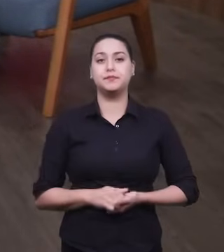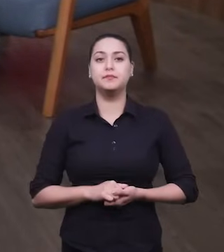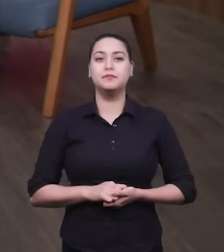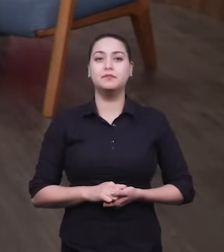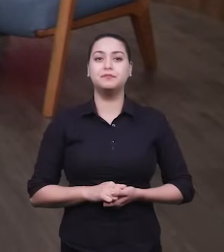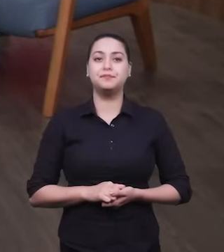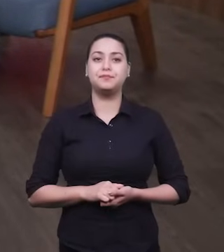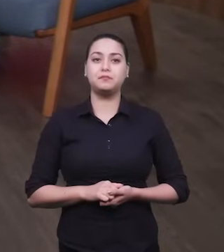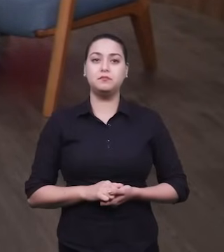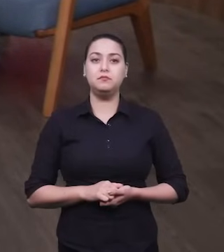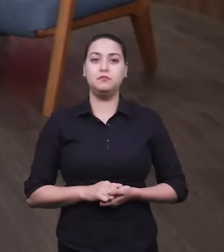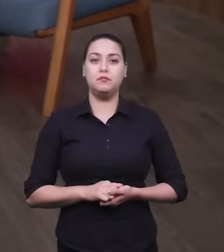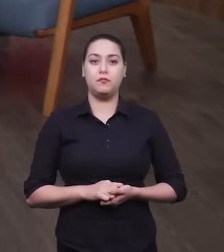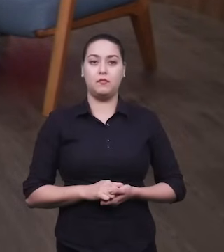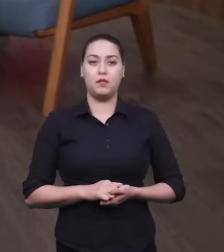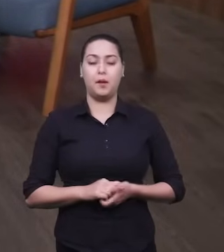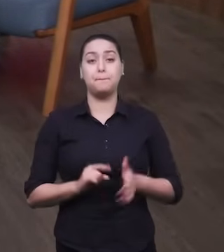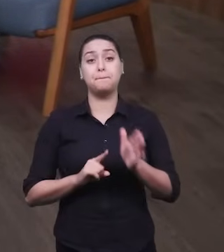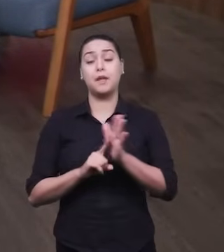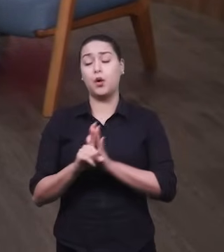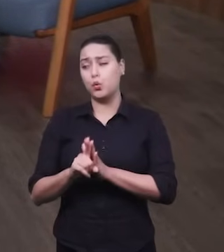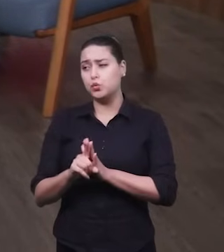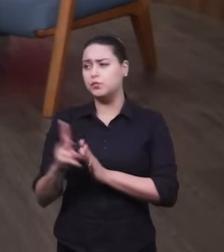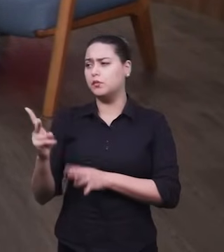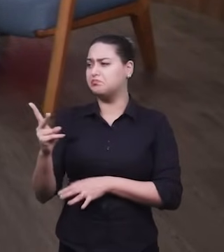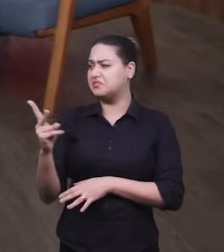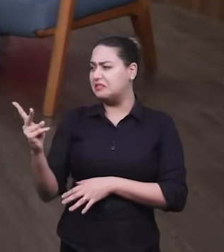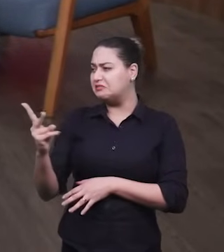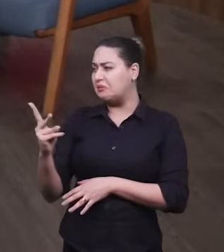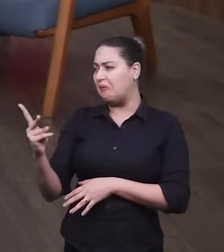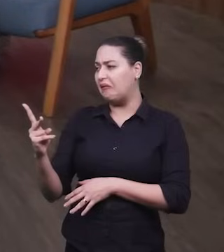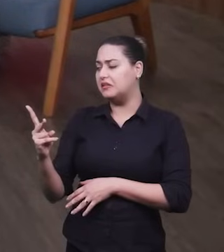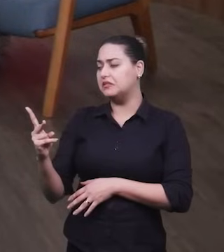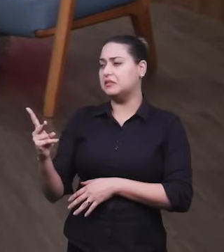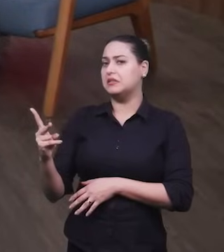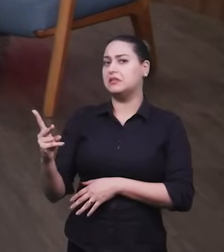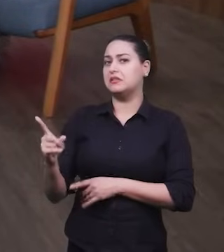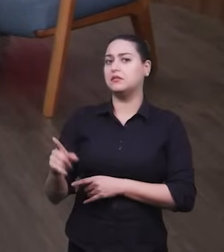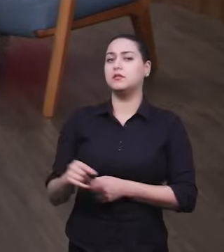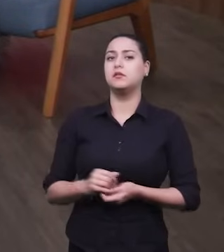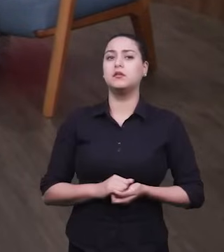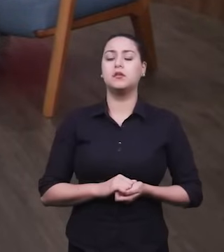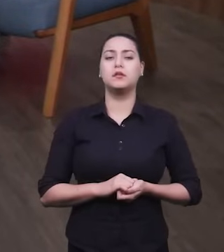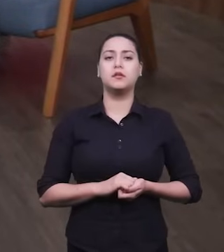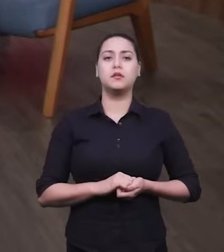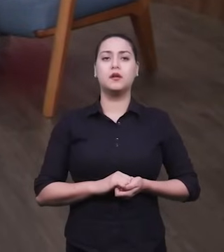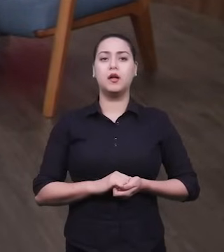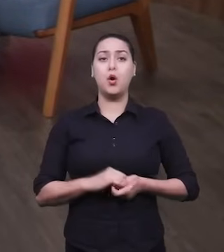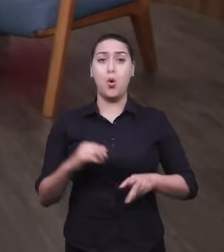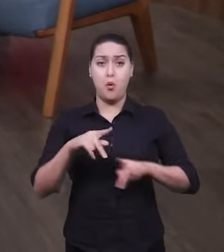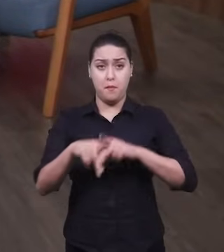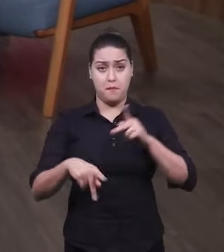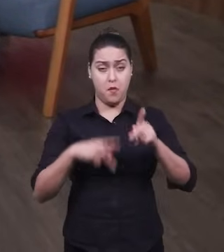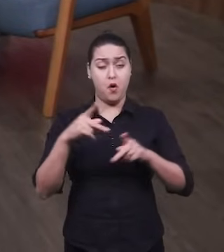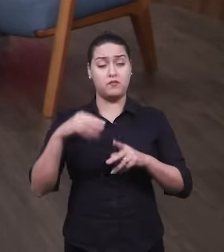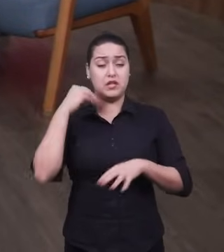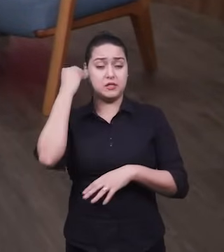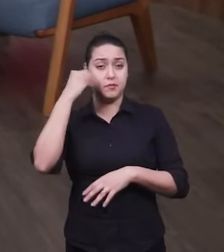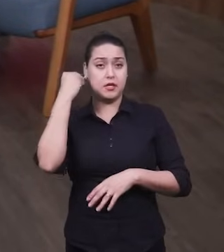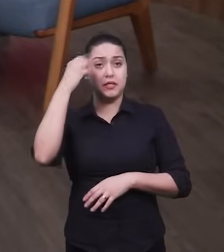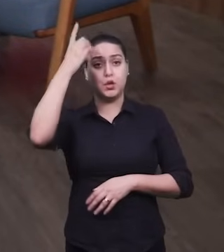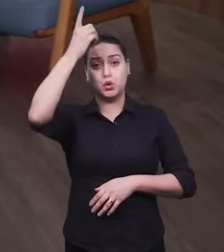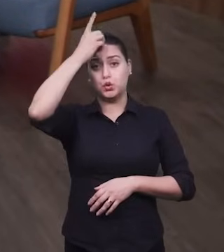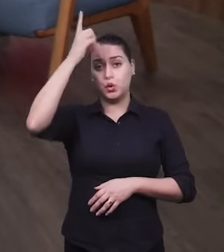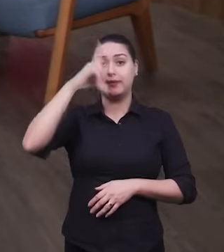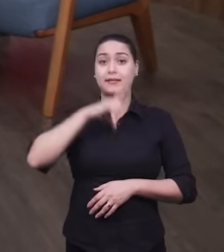eu te pergunto para o Josias, para aqueles que a um povo que tem uma experiência com os